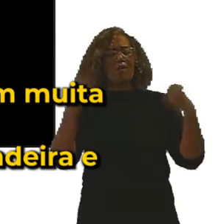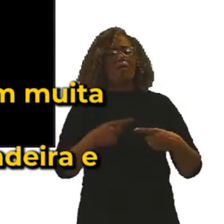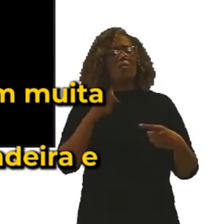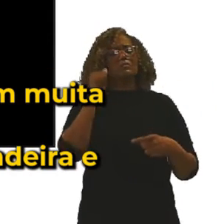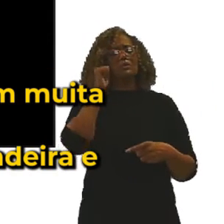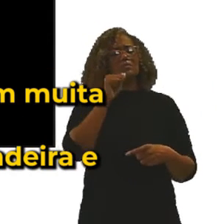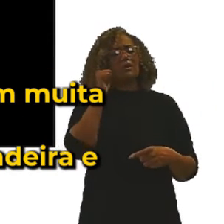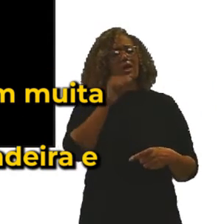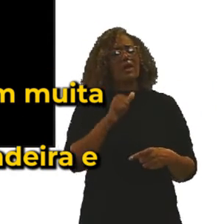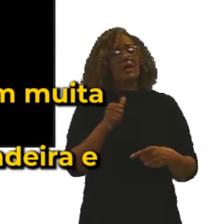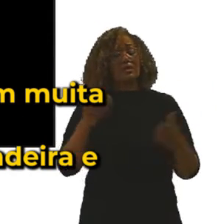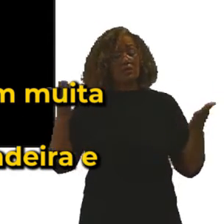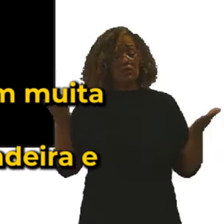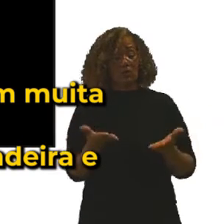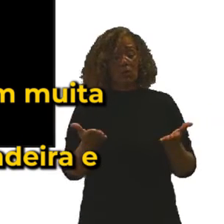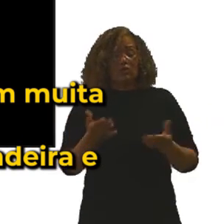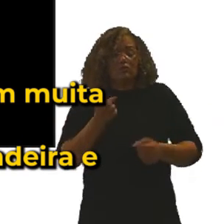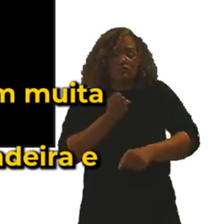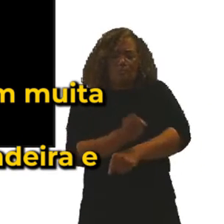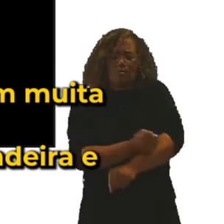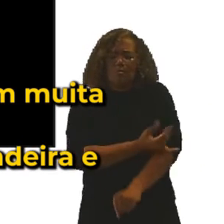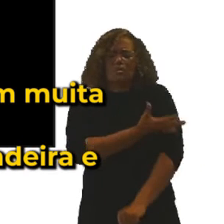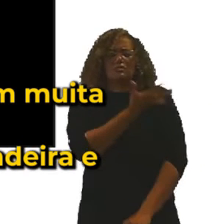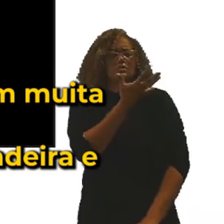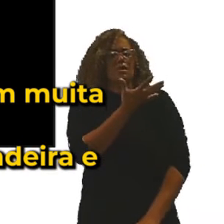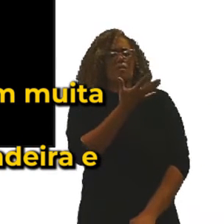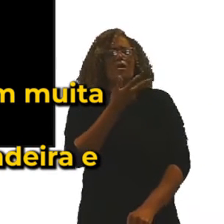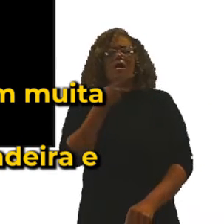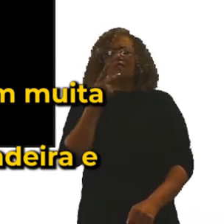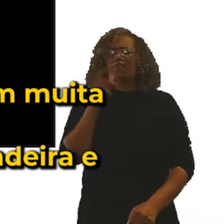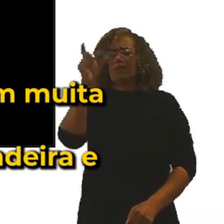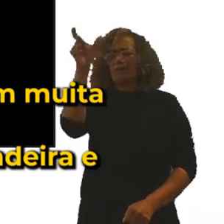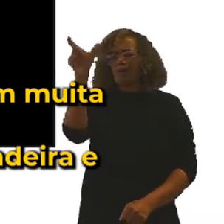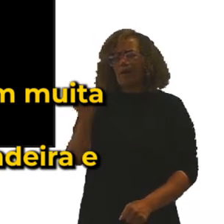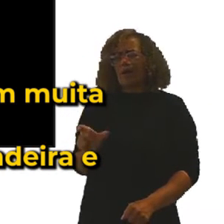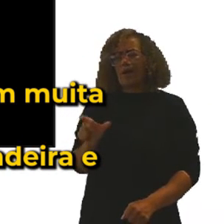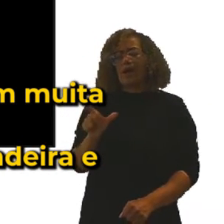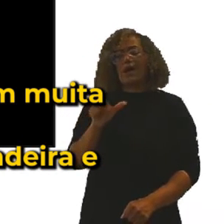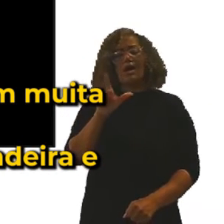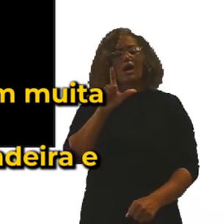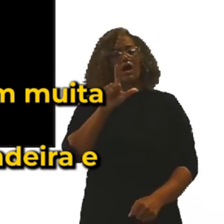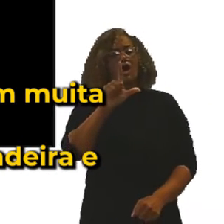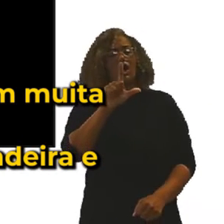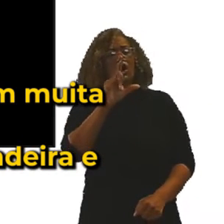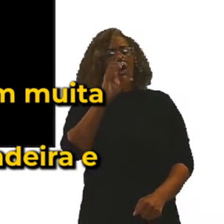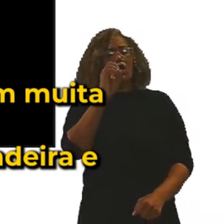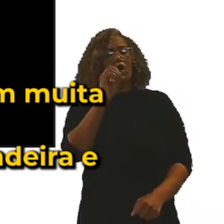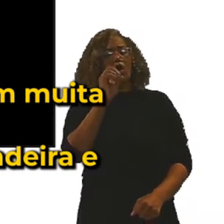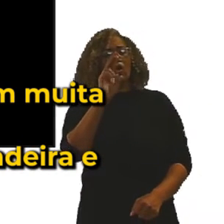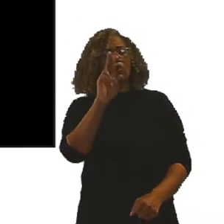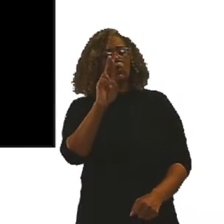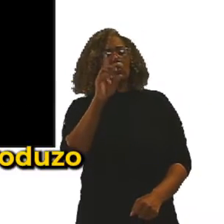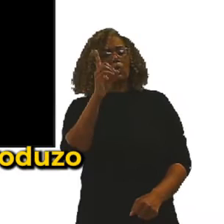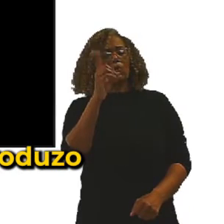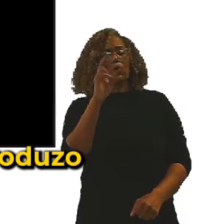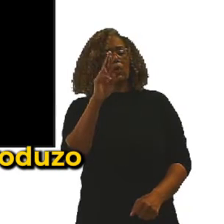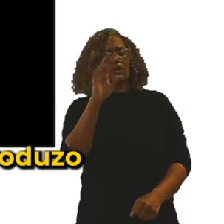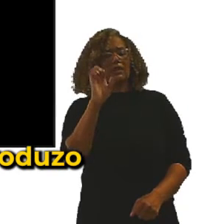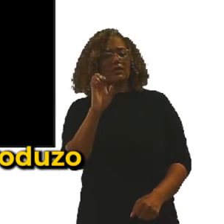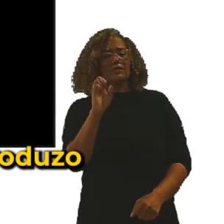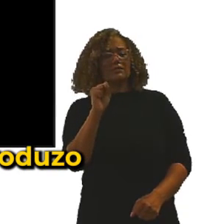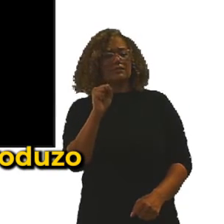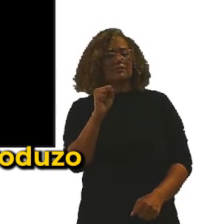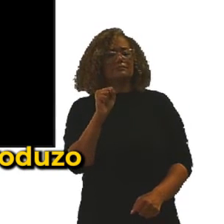estou aqui com muita honra e com muita emoção, fazendo referência à professora Lourdes Bandeira, e que ela sempre diz, e aqui